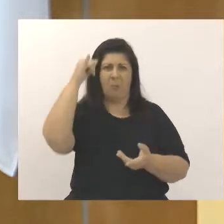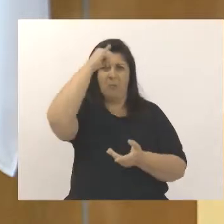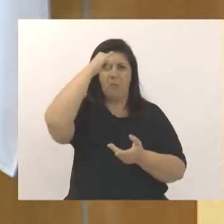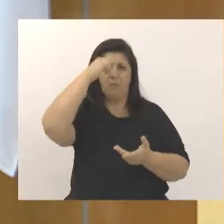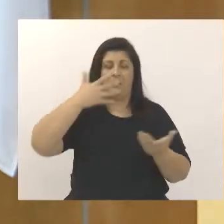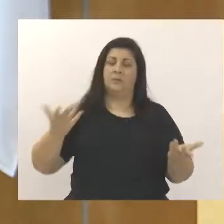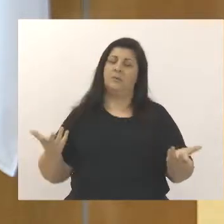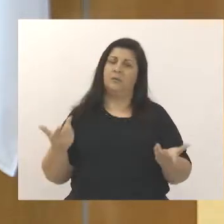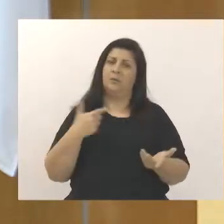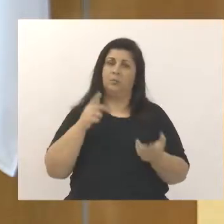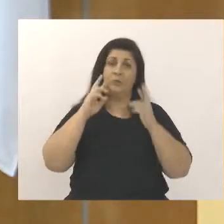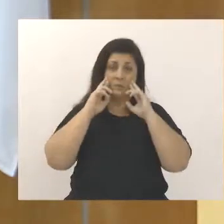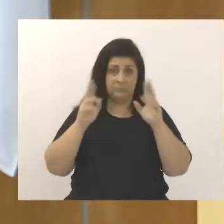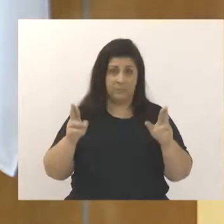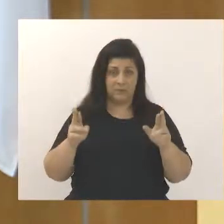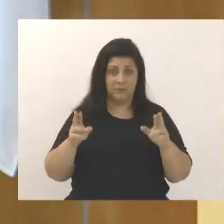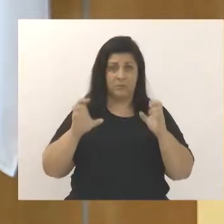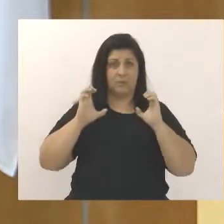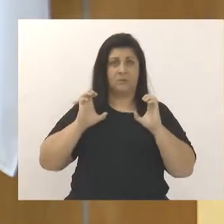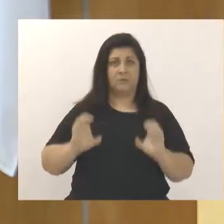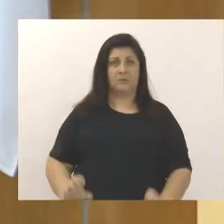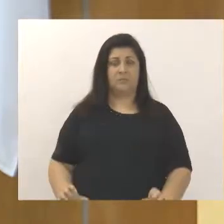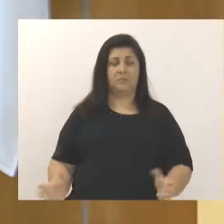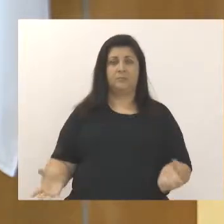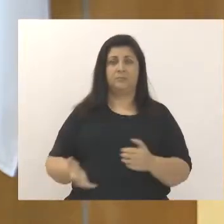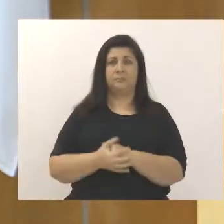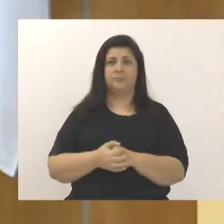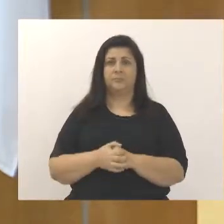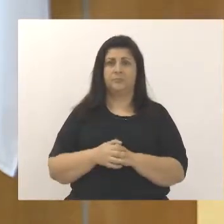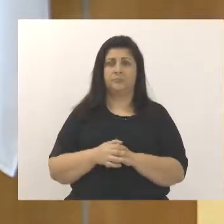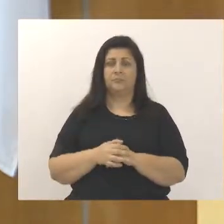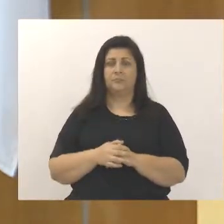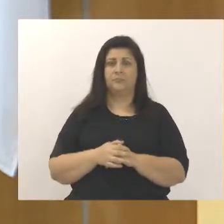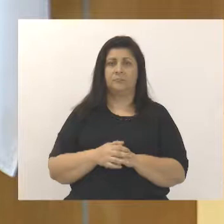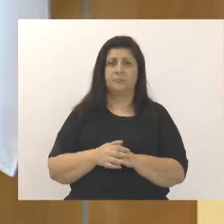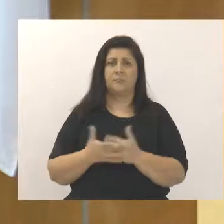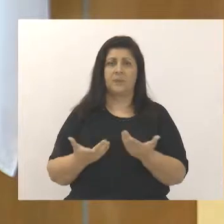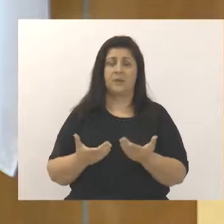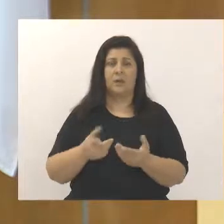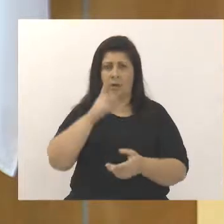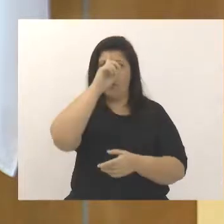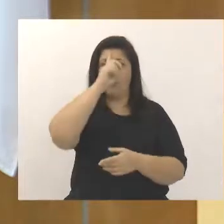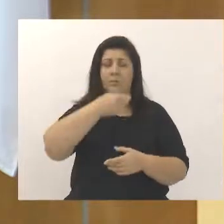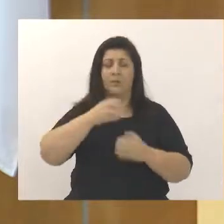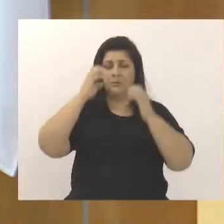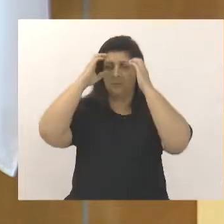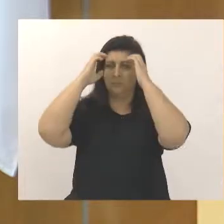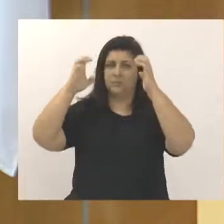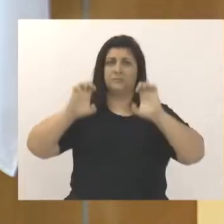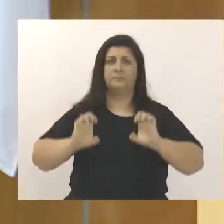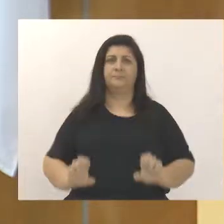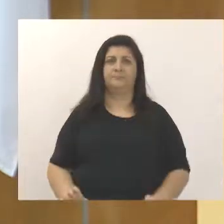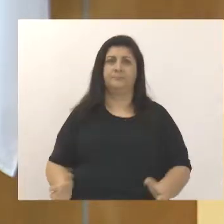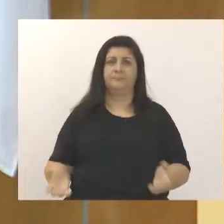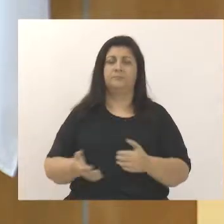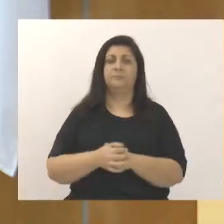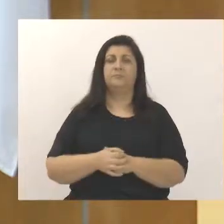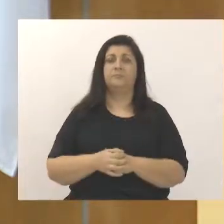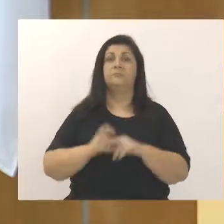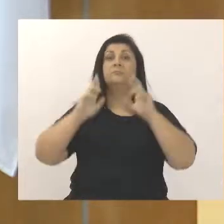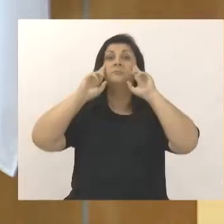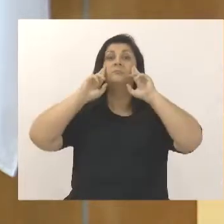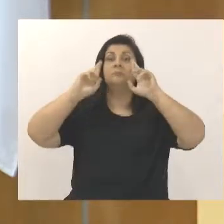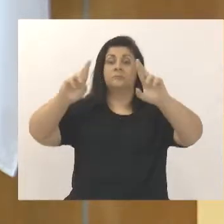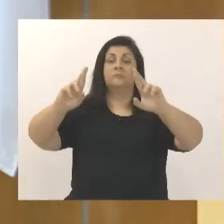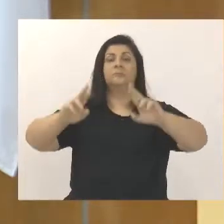estão respeitando o código de ética que eles são obrigados a cumprir, respeitar